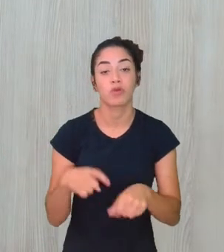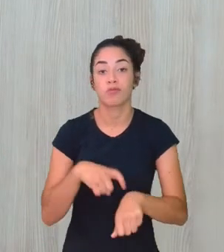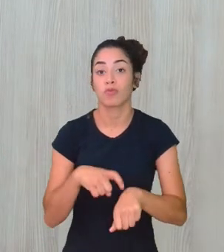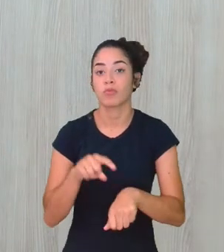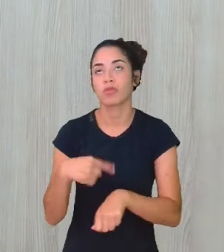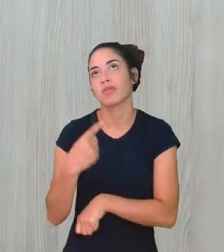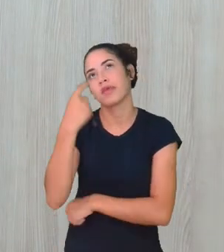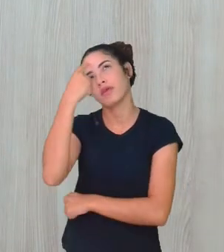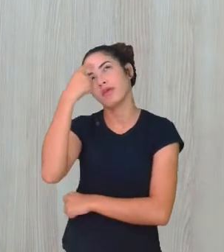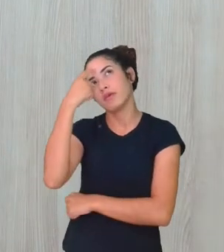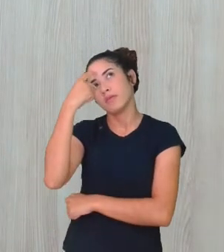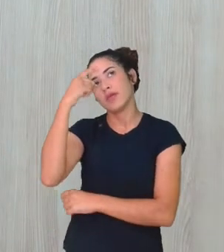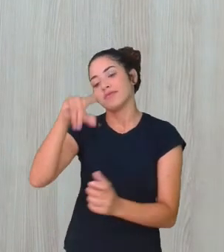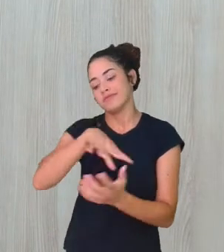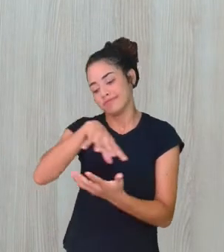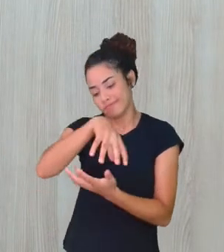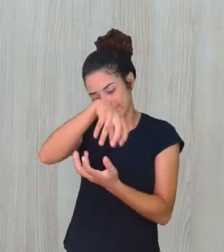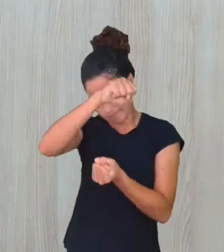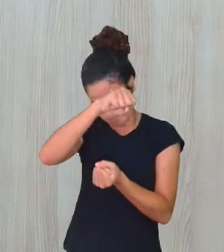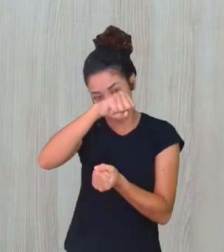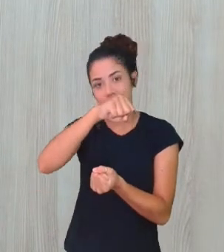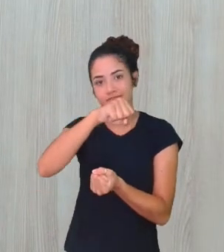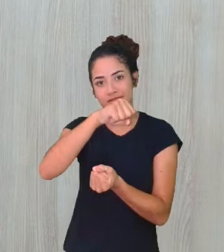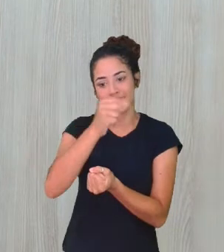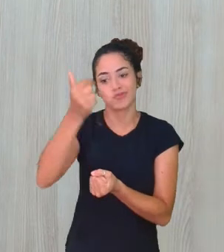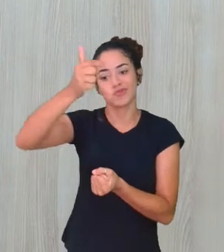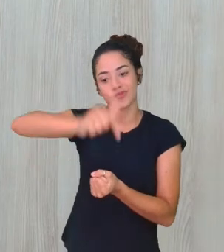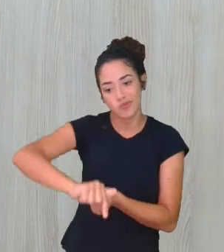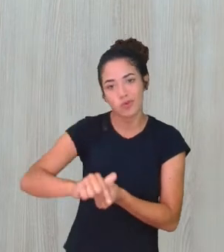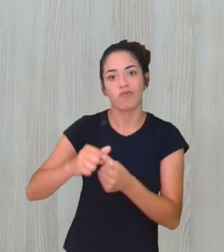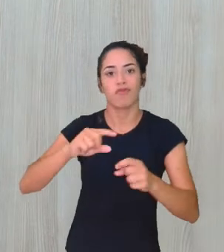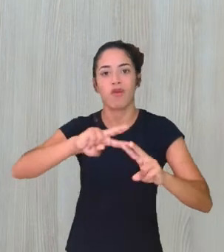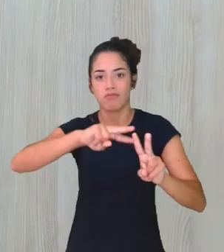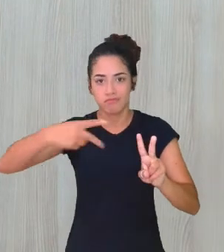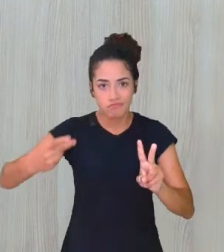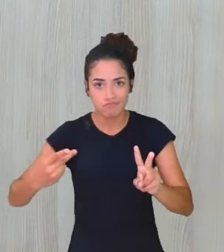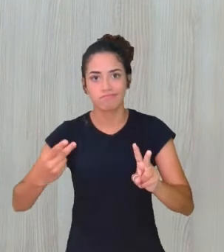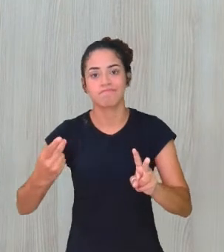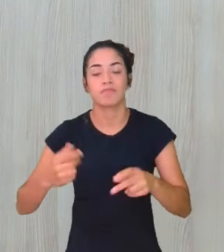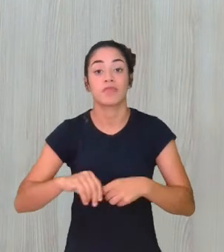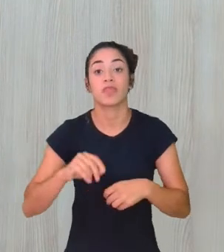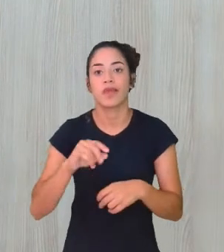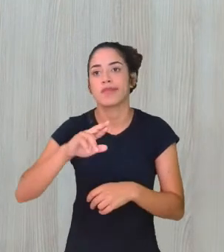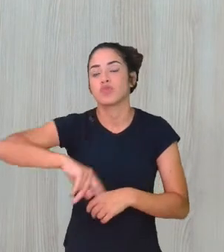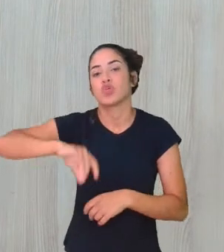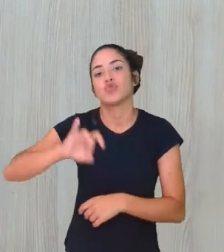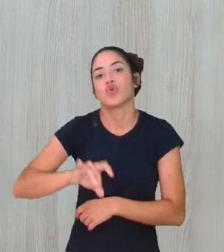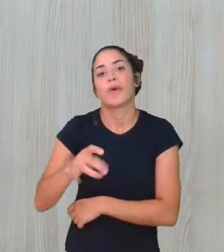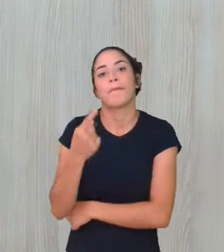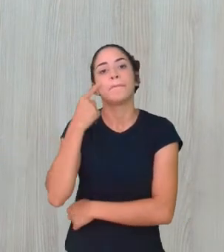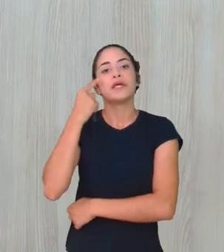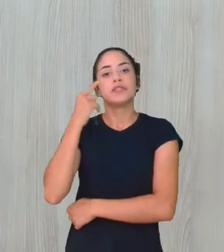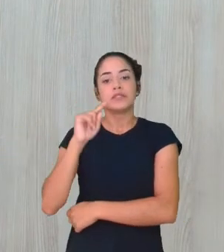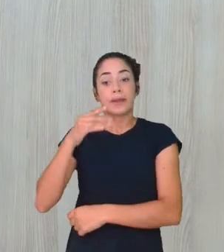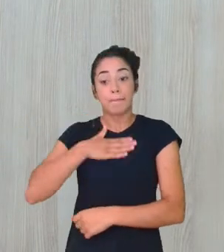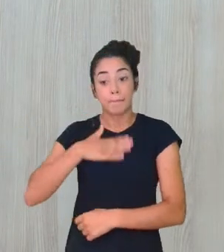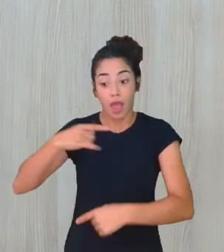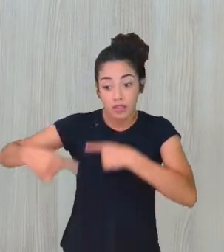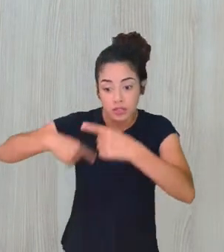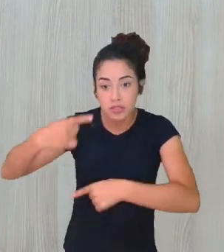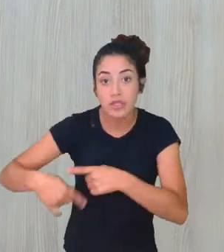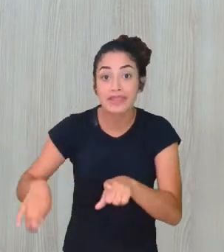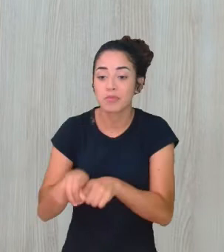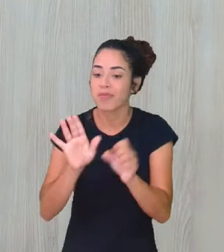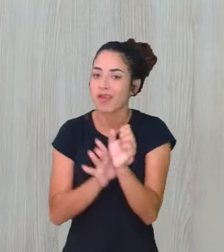gente tá pensando aí na sustentabilidade repor esses recursos a gente tá não só pensando na nossa geração como